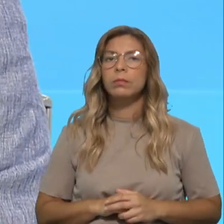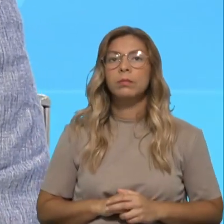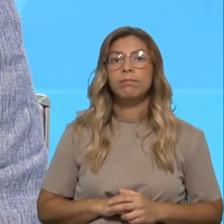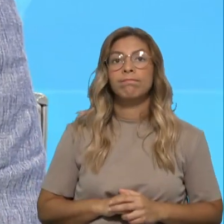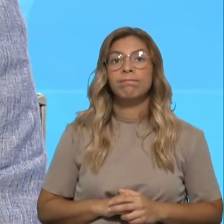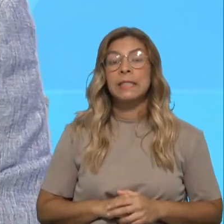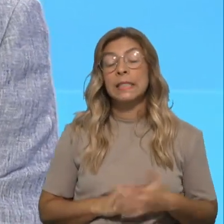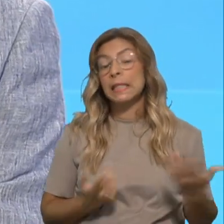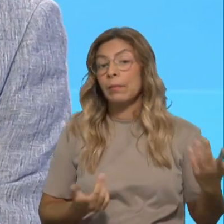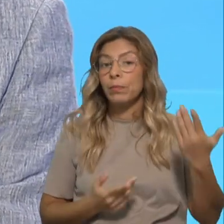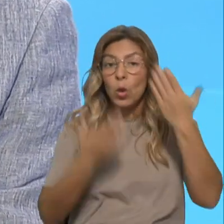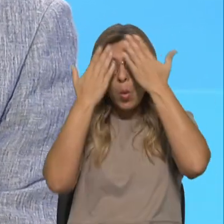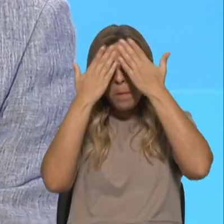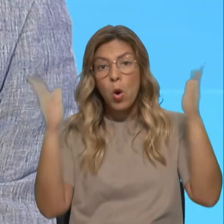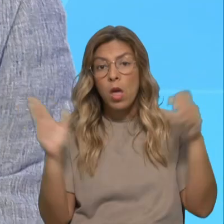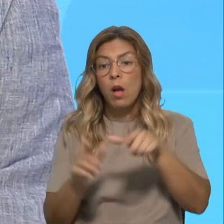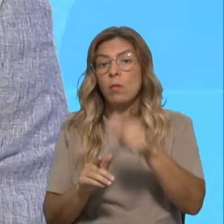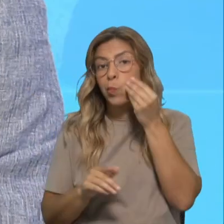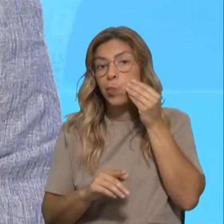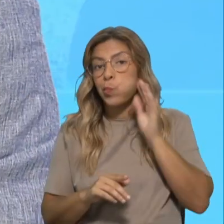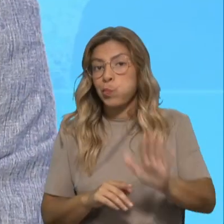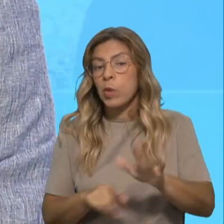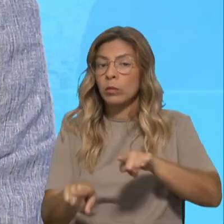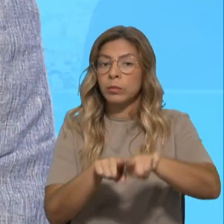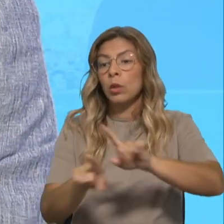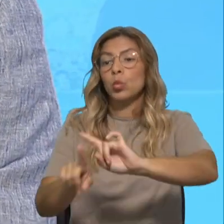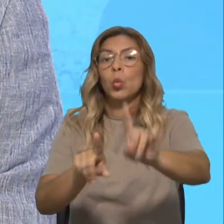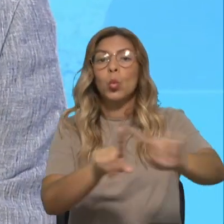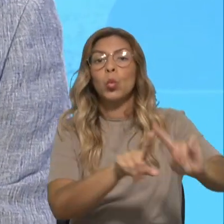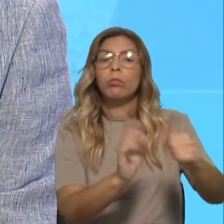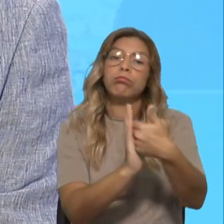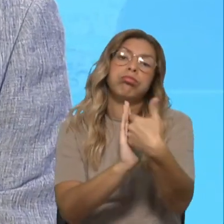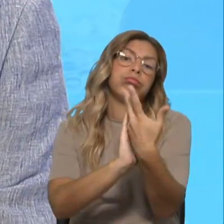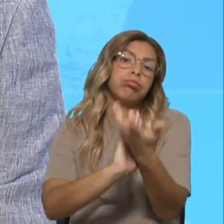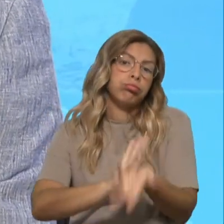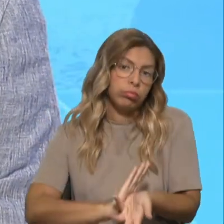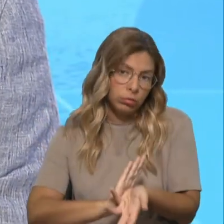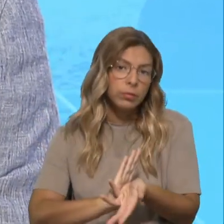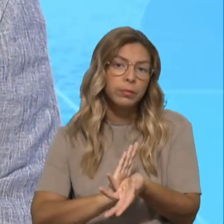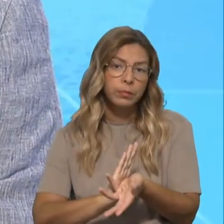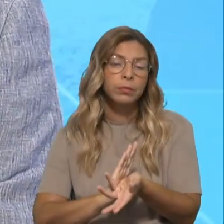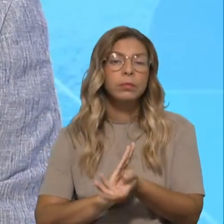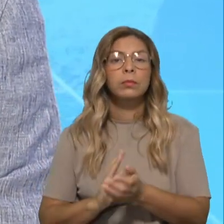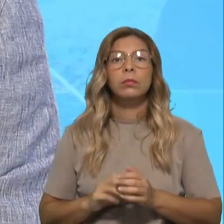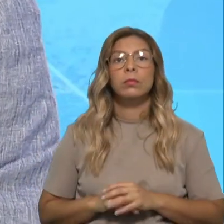custo da democracia, não é? E é um custo da pluralidade. Não é? E, portanto,